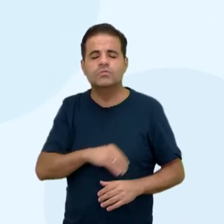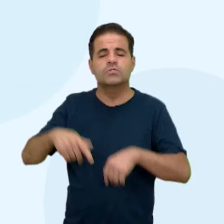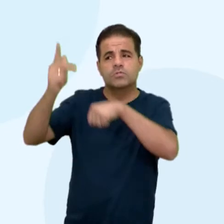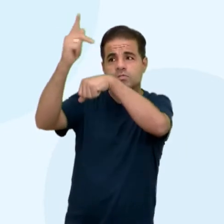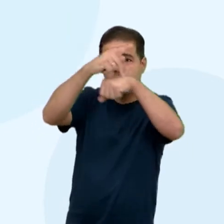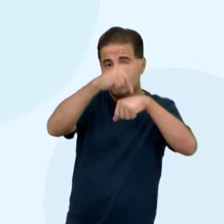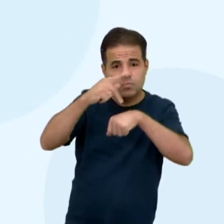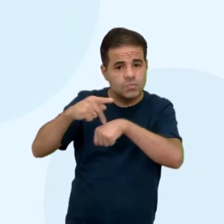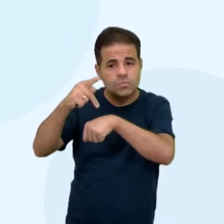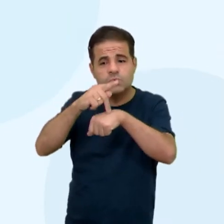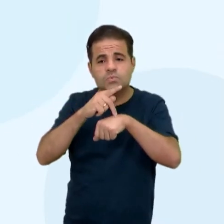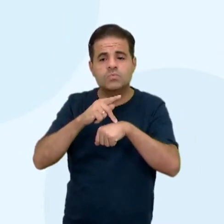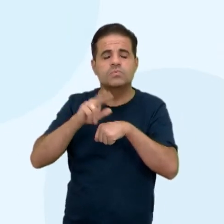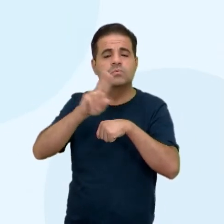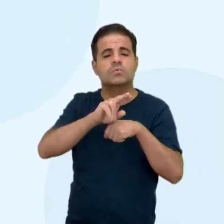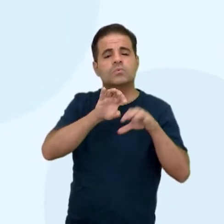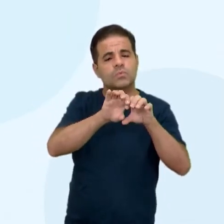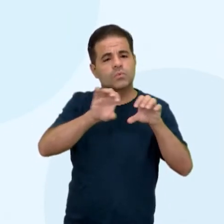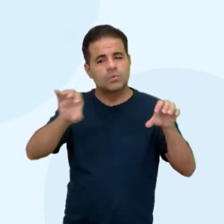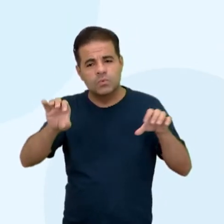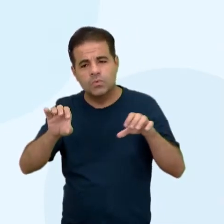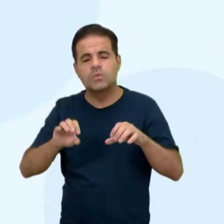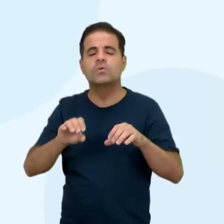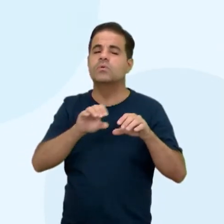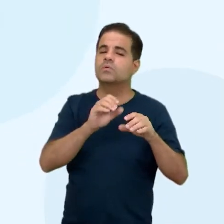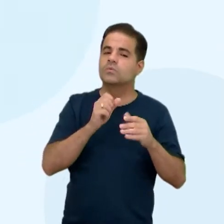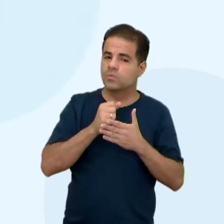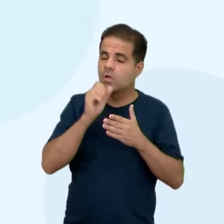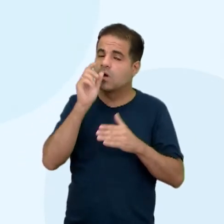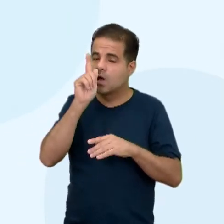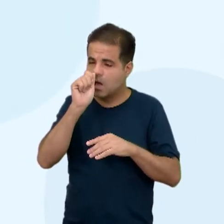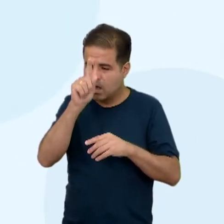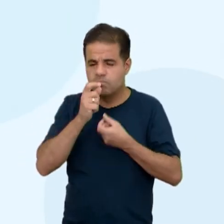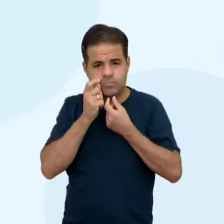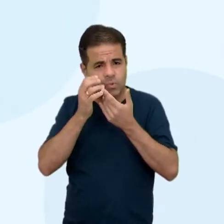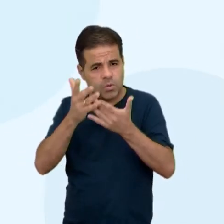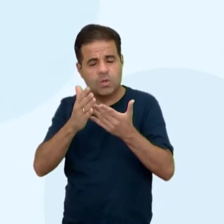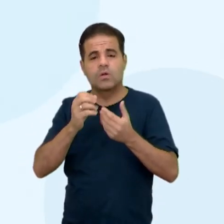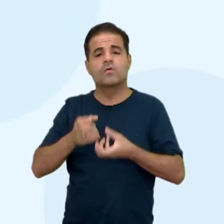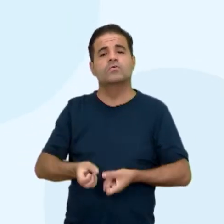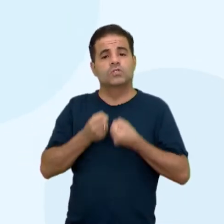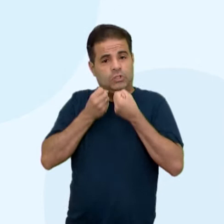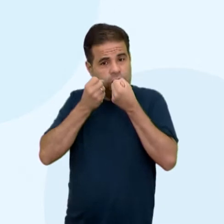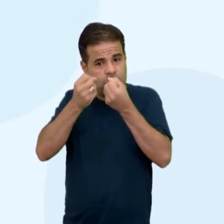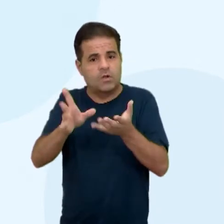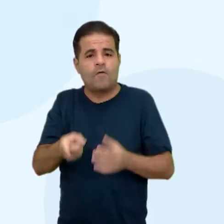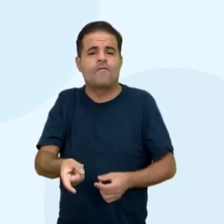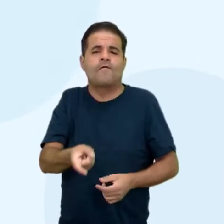rochas, né, por meio de um condutor. Esse condutor é o gás. Então, você joga um gás frio,